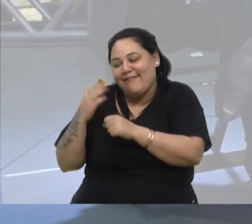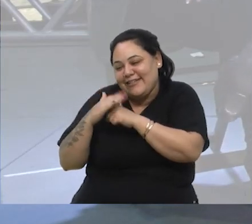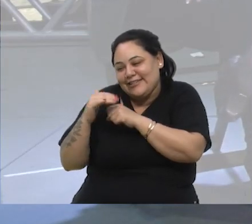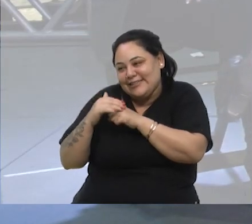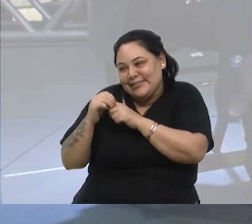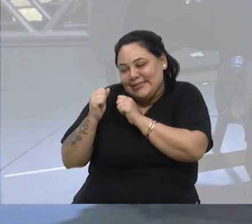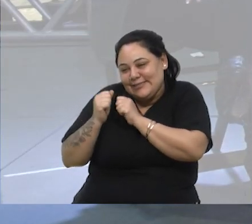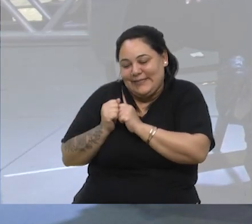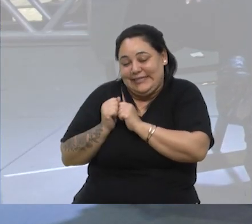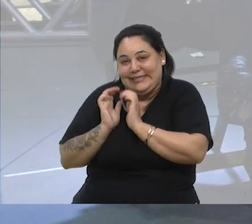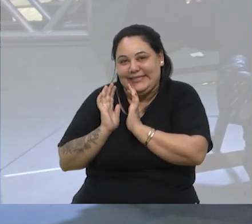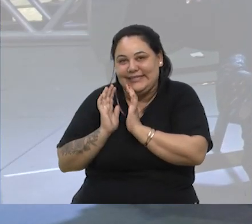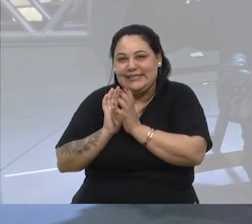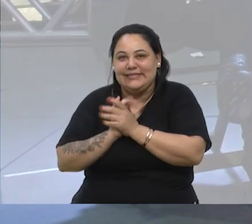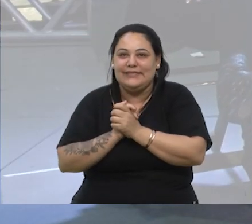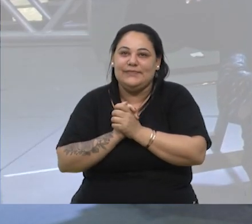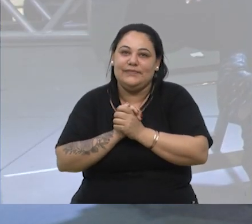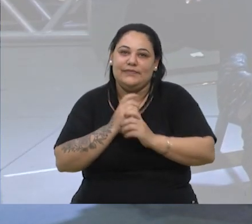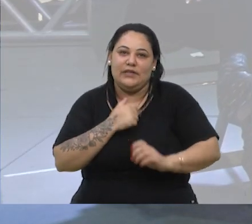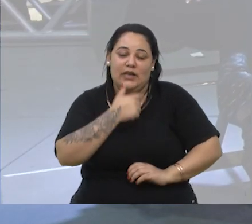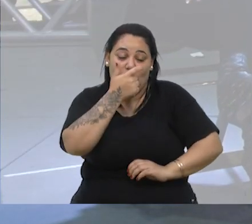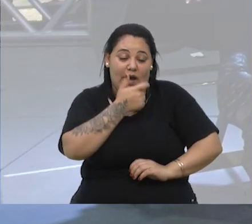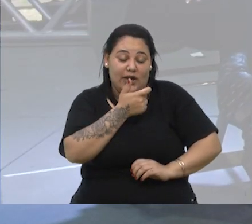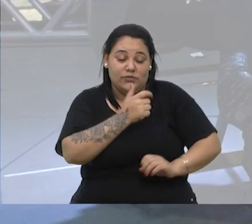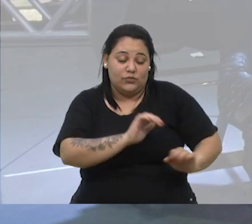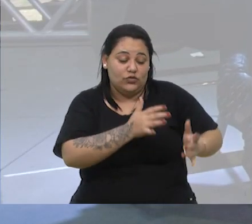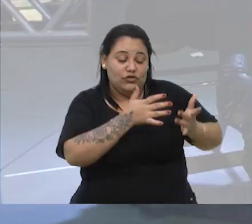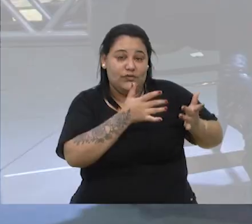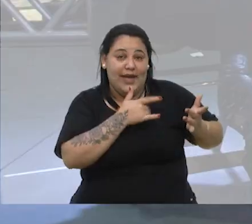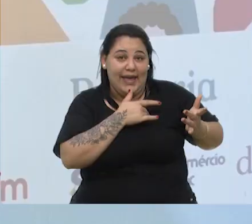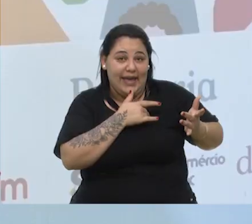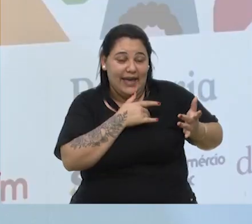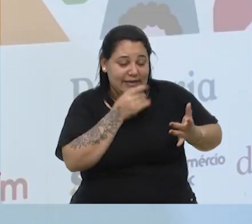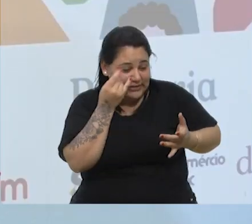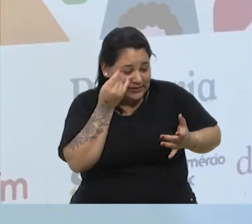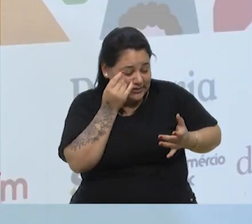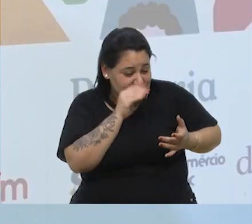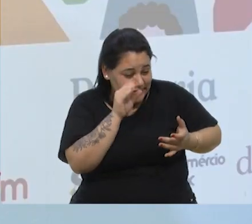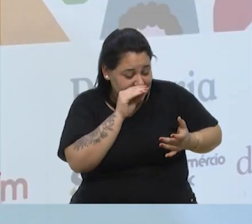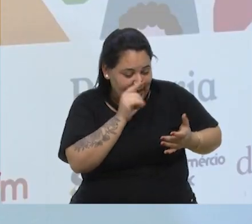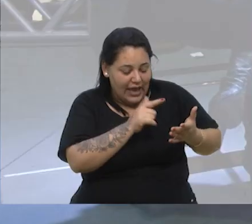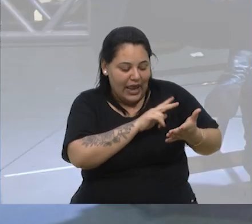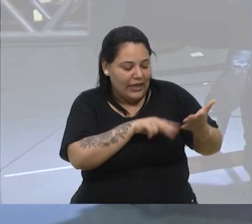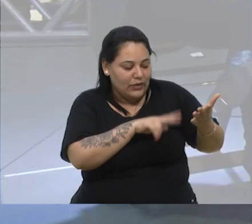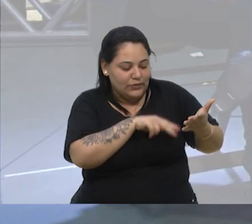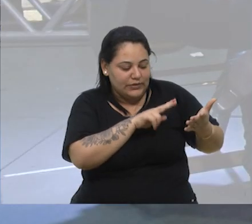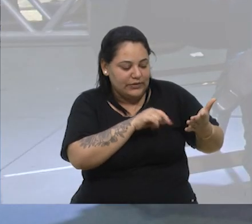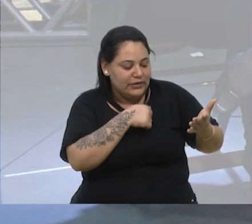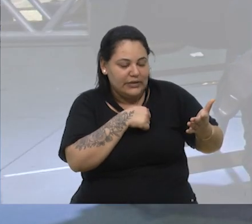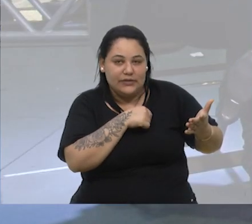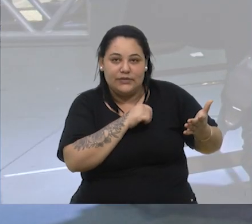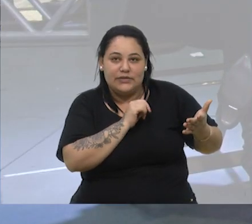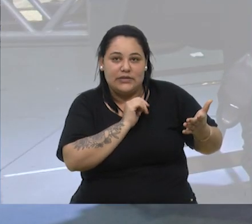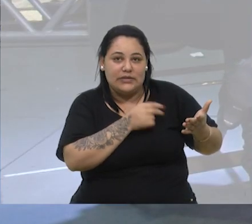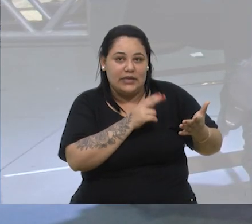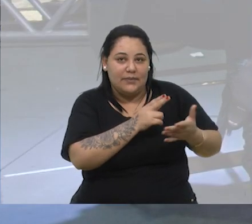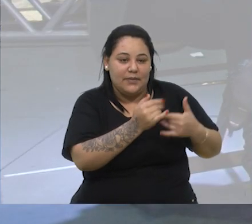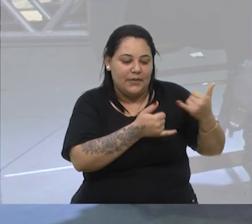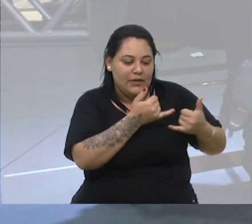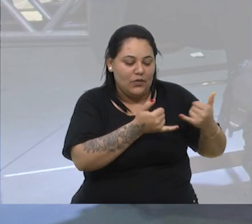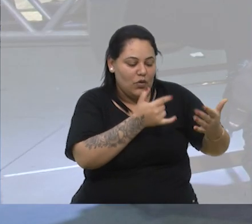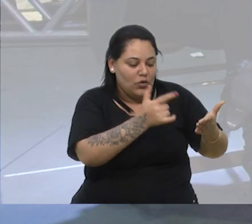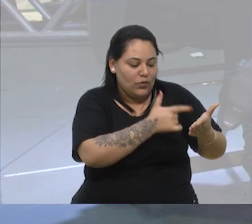de liderar e produzir. Que respeite o seu direito de ir e vir sem medo. O seu direito de se sentir segura e acolhida para seguir em